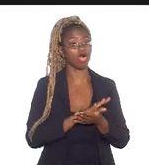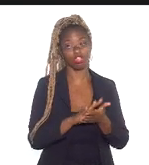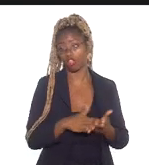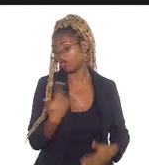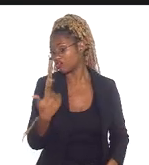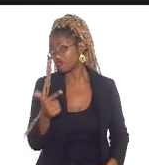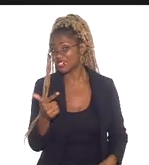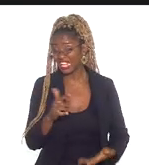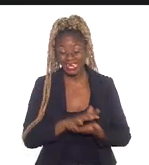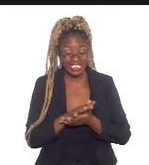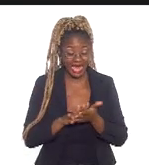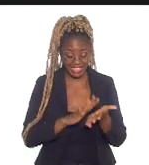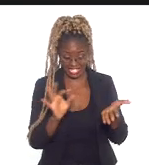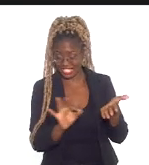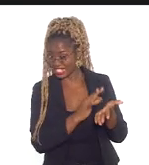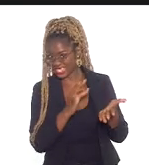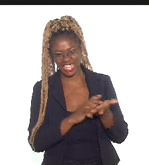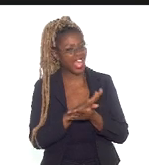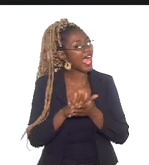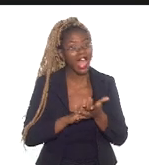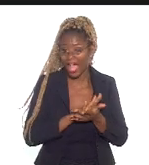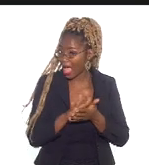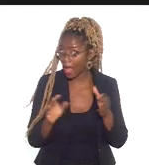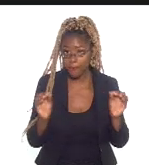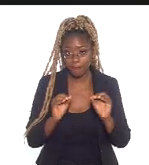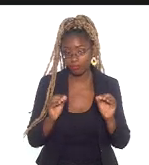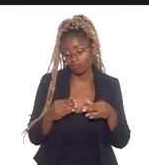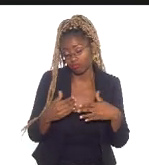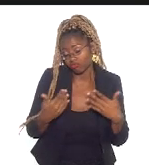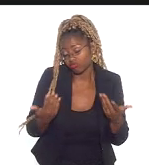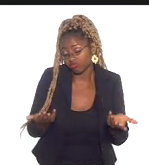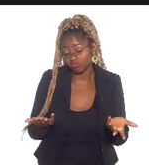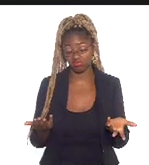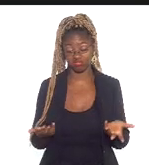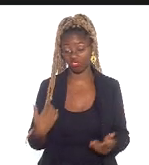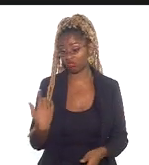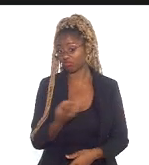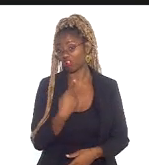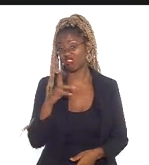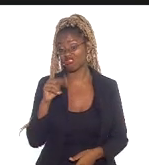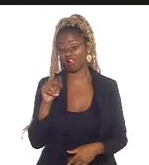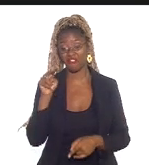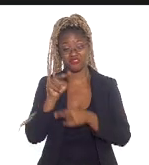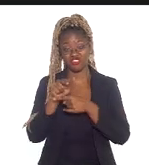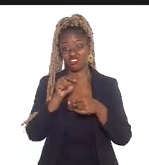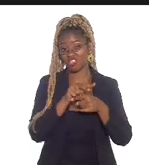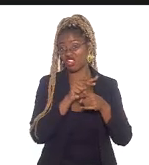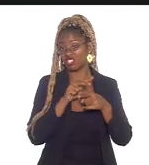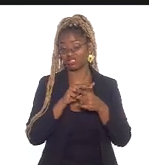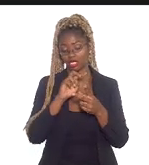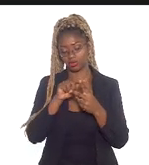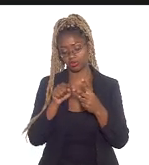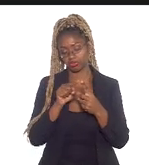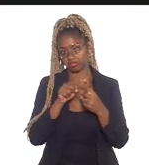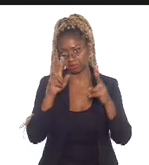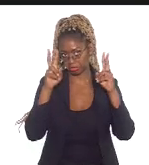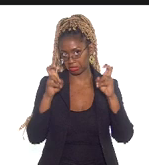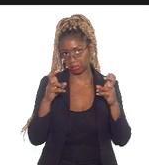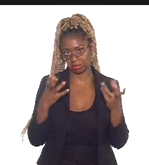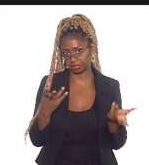no contrato assinado, nós, em nenhum momento, fiscalizamos nenhum desses dois temas.